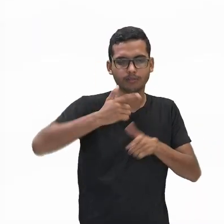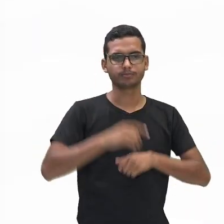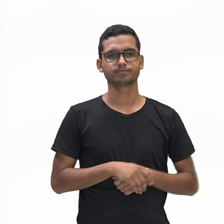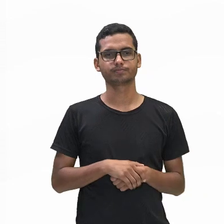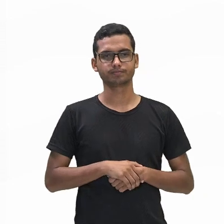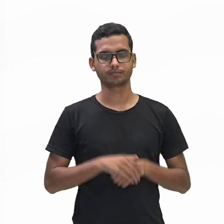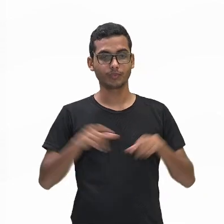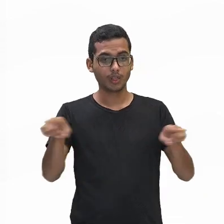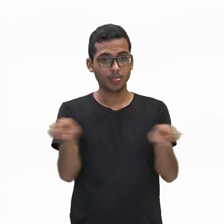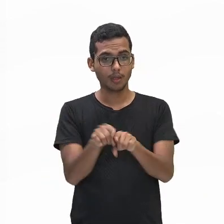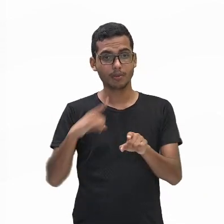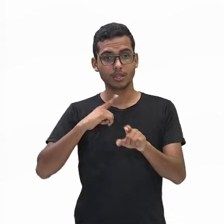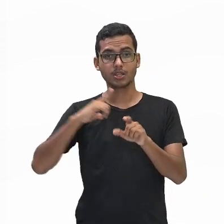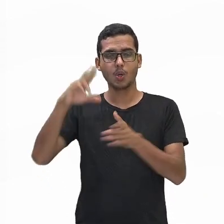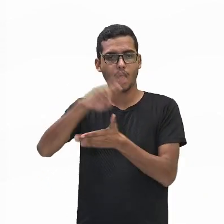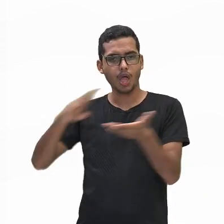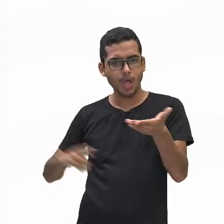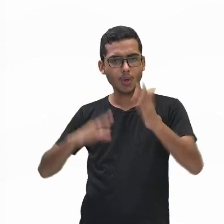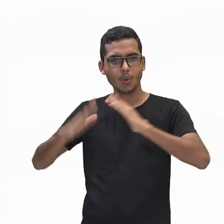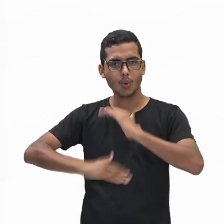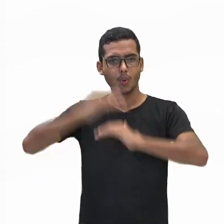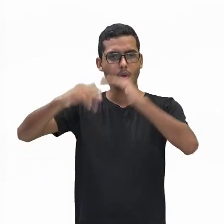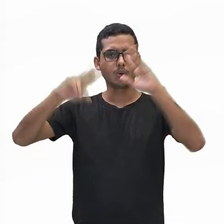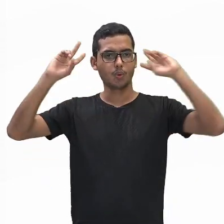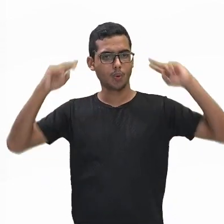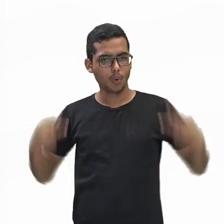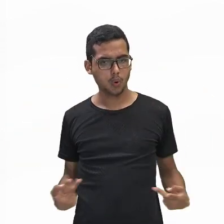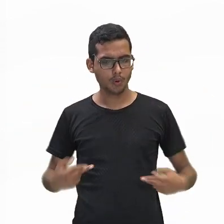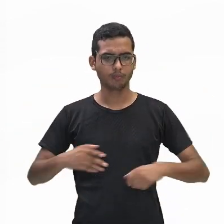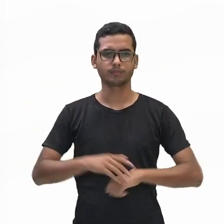desenvolvimento humano, né, eles acabaram